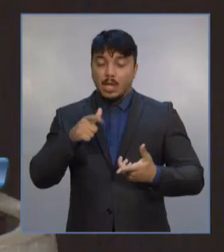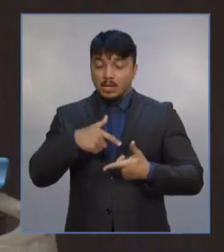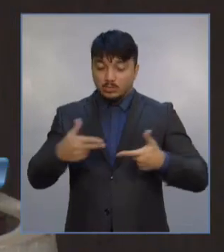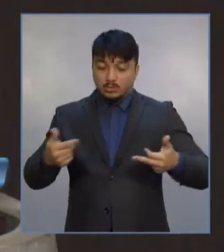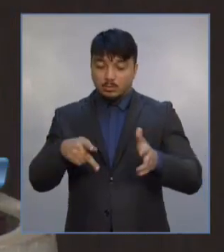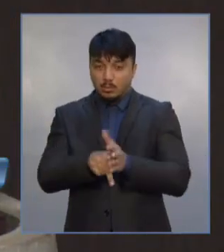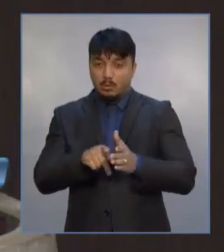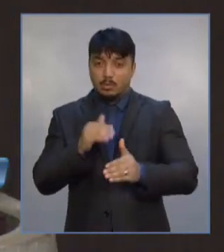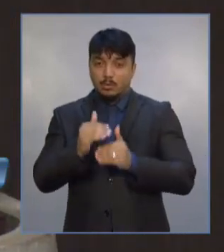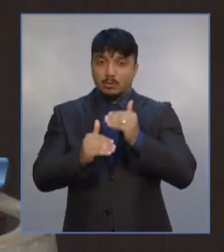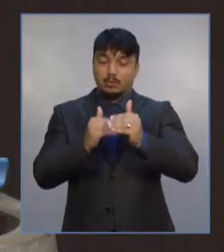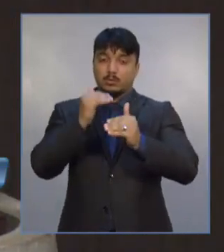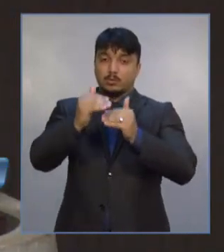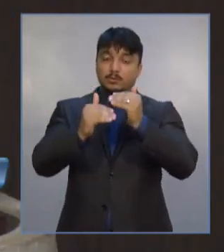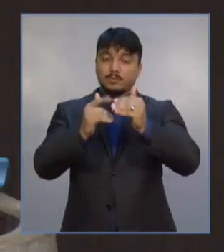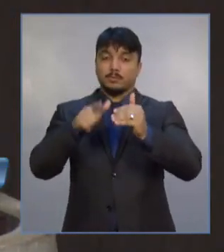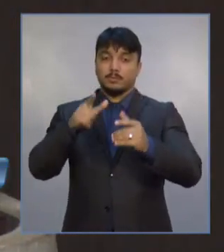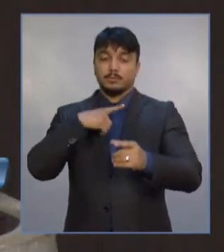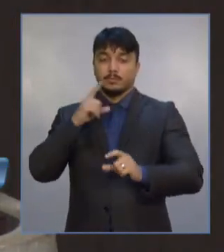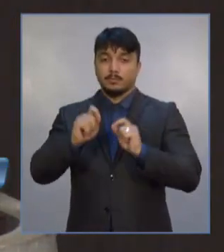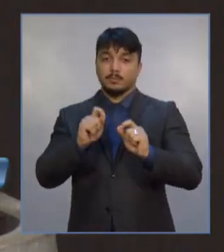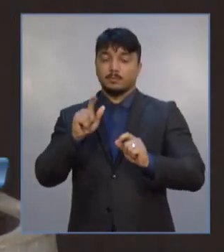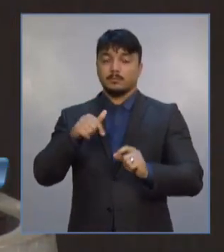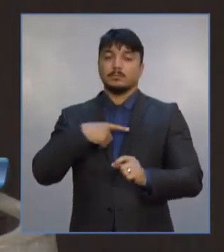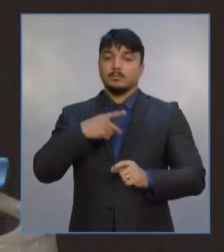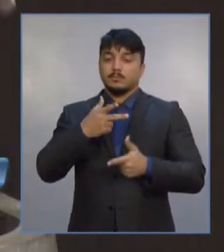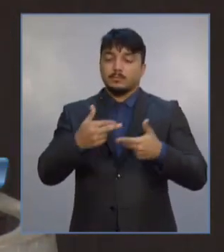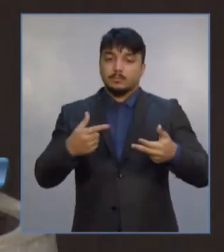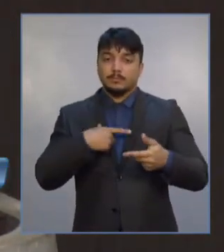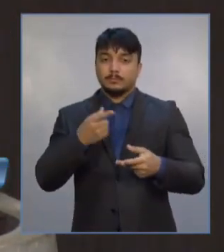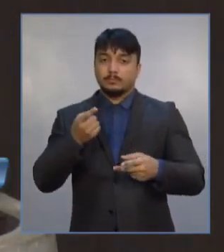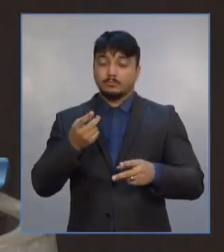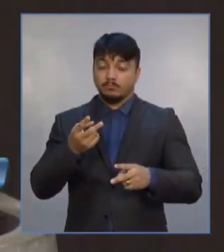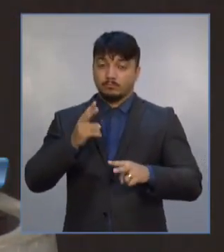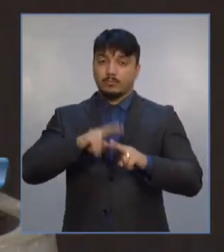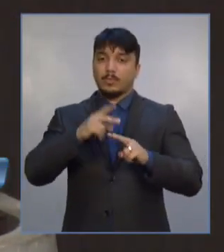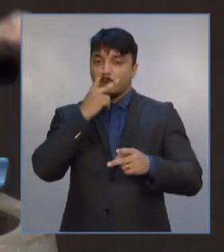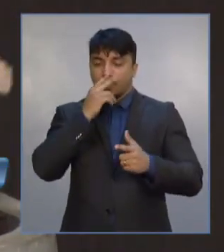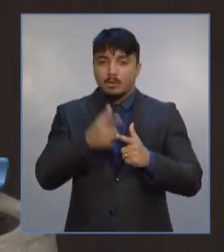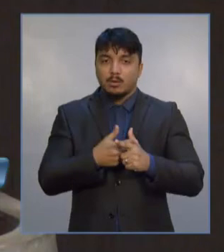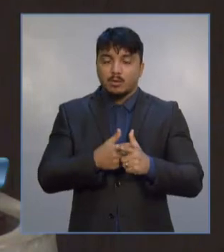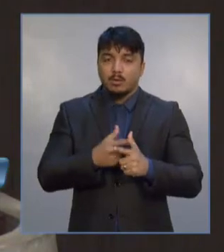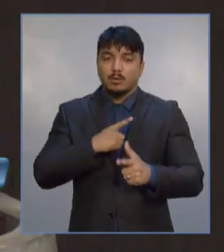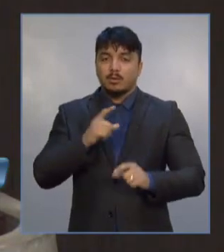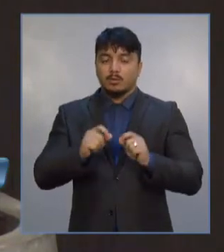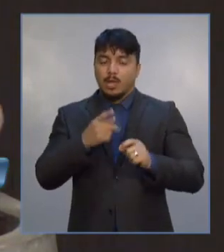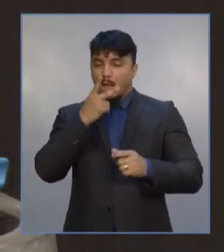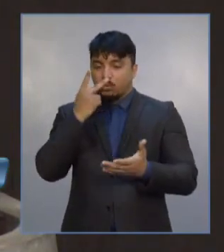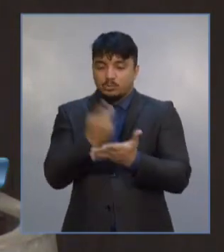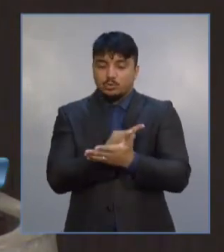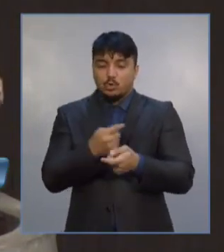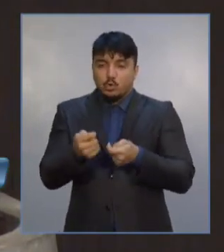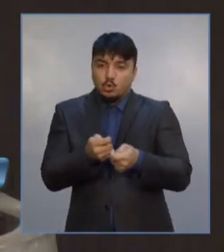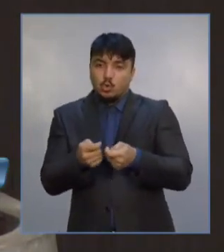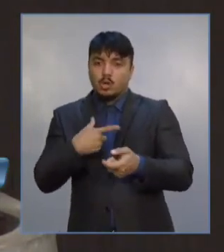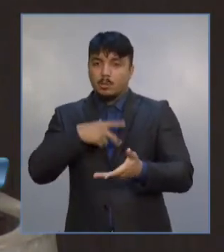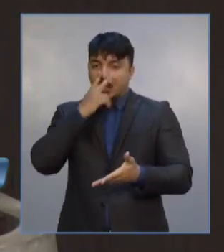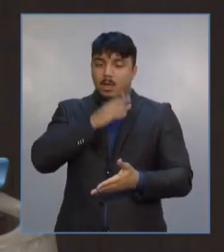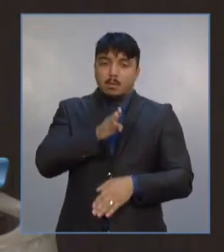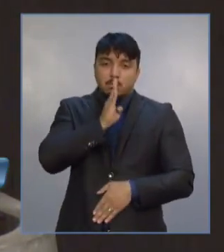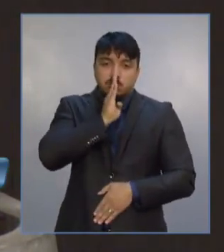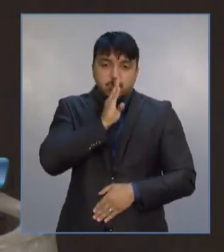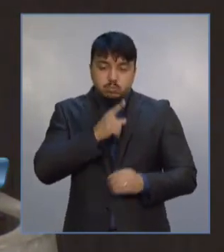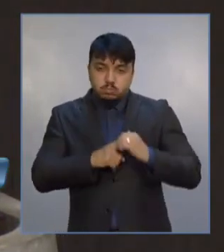ideias progressistas, tanto por aqueles que foram presos políticos, parlamentares caçados, vítimas de tortura, de silenciamento,